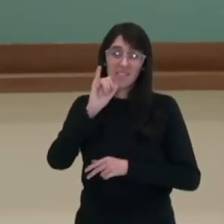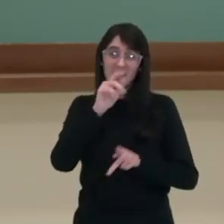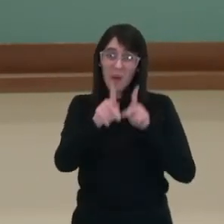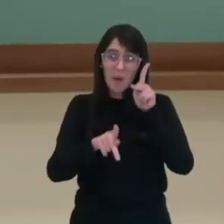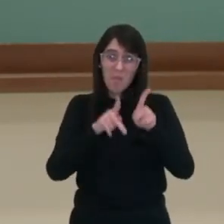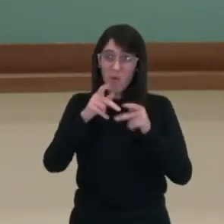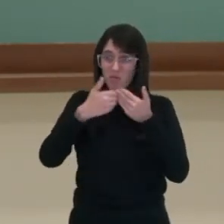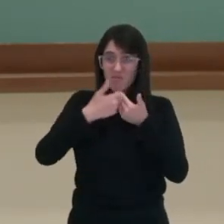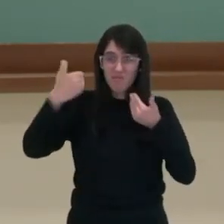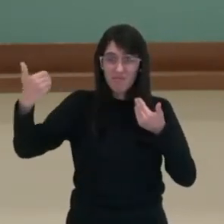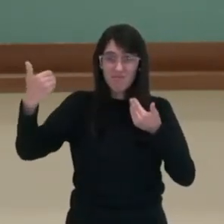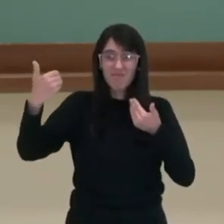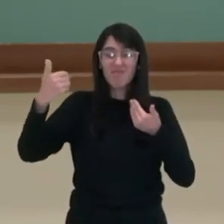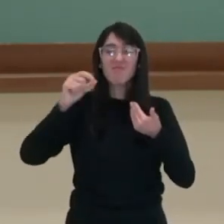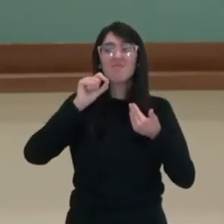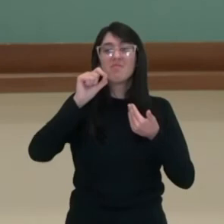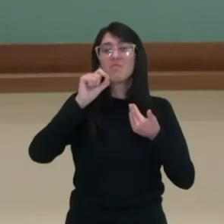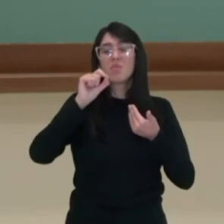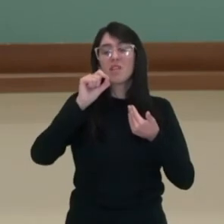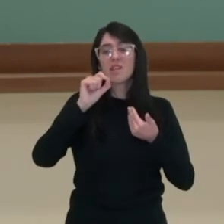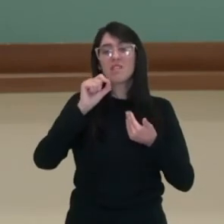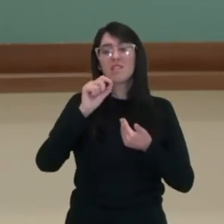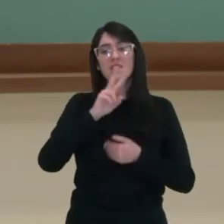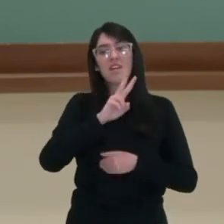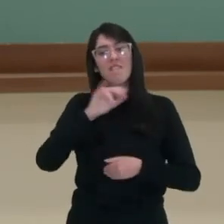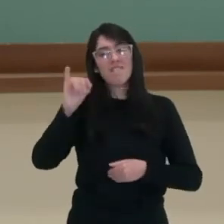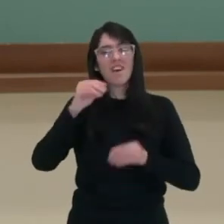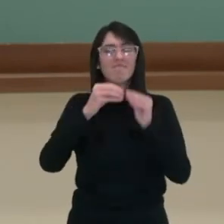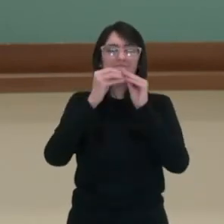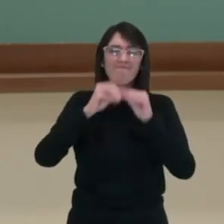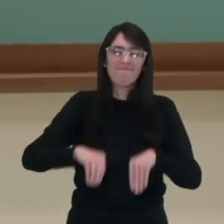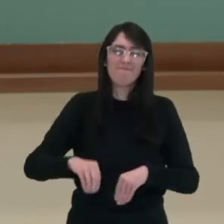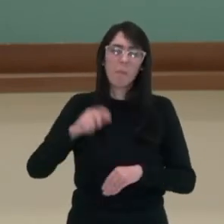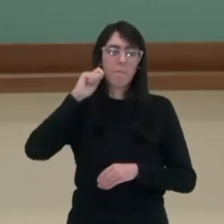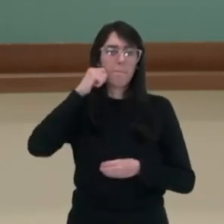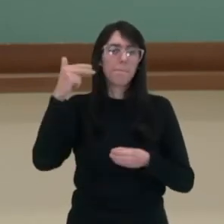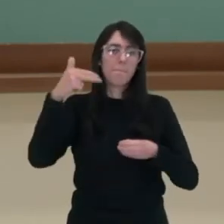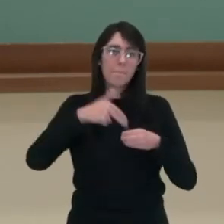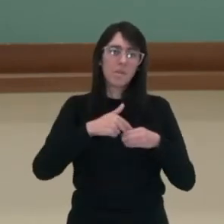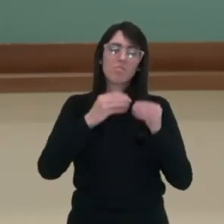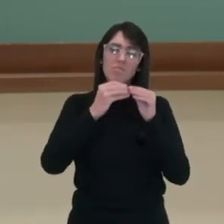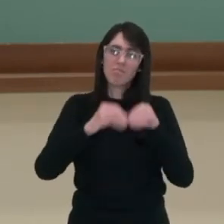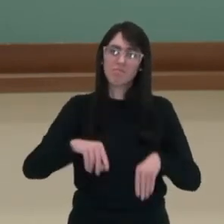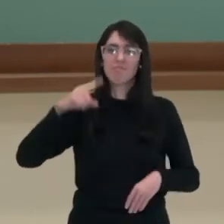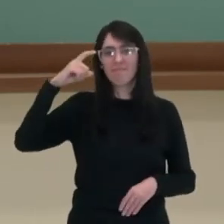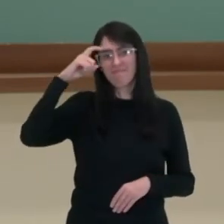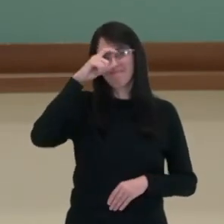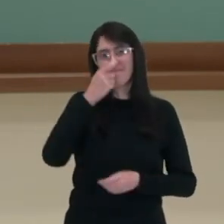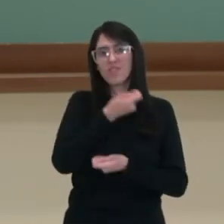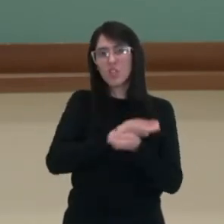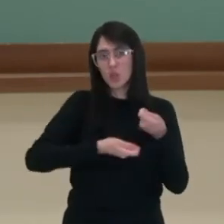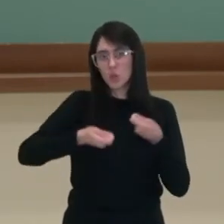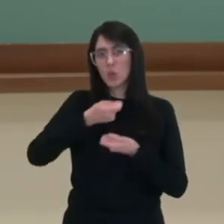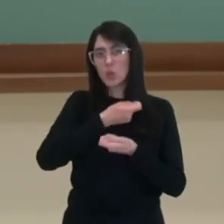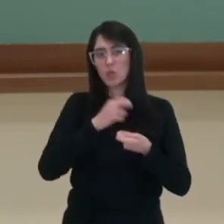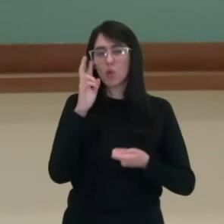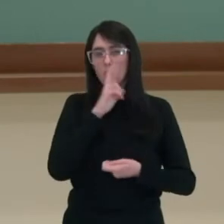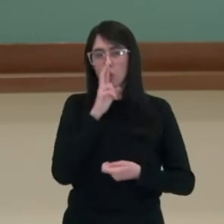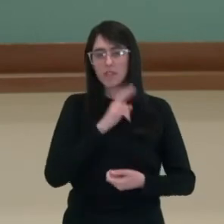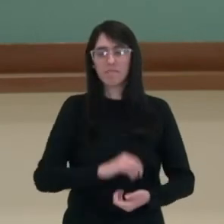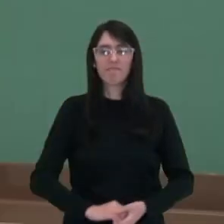vai influenciar na distribuição e no suprimento de petróleo, comprometendo a produção econômica da